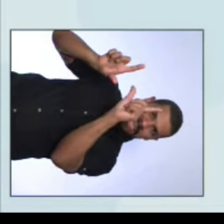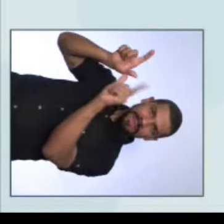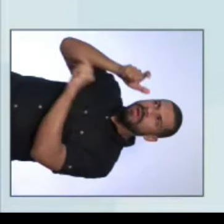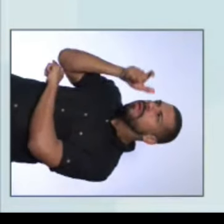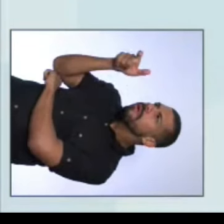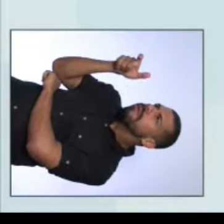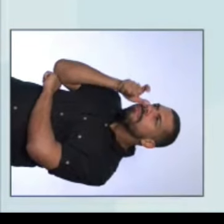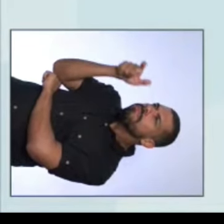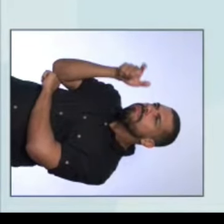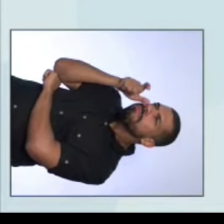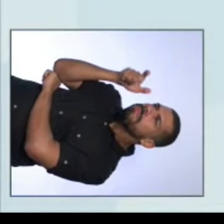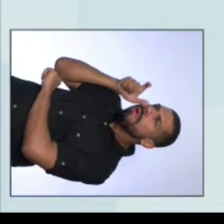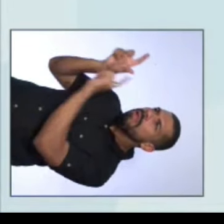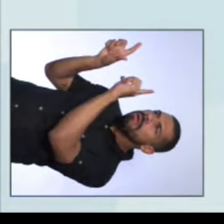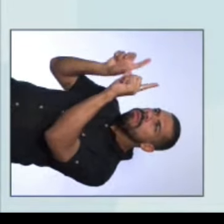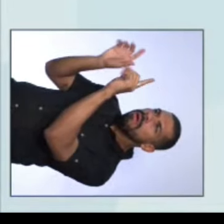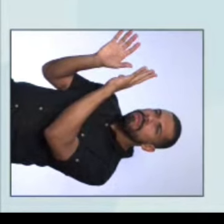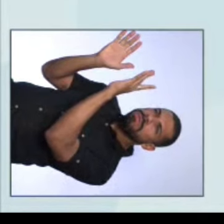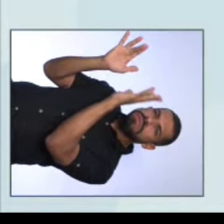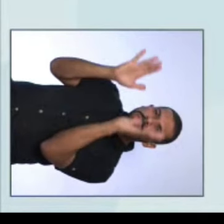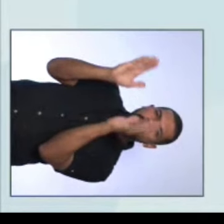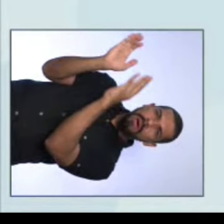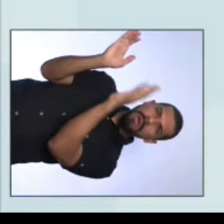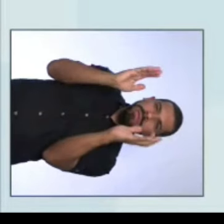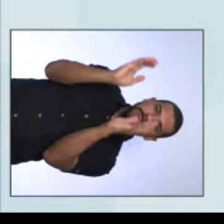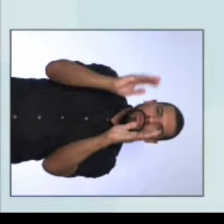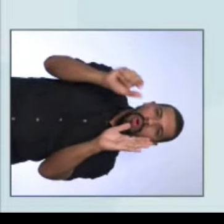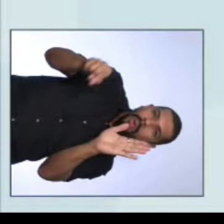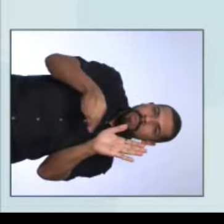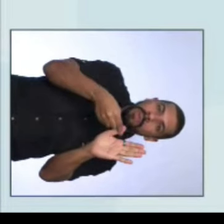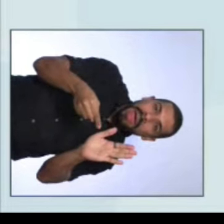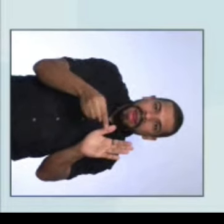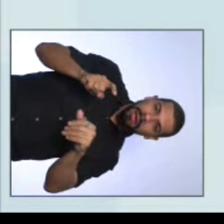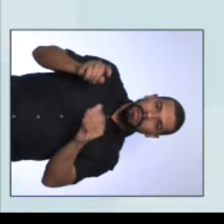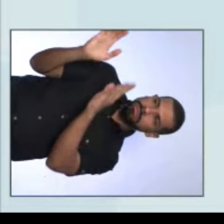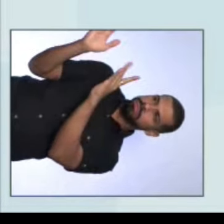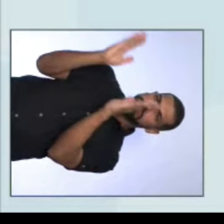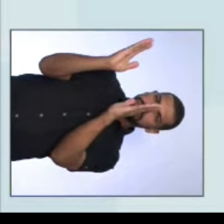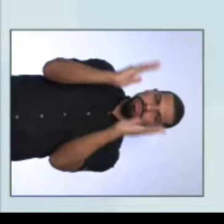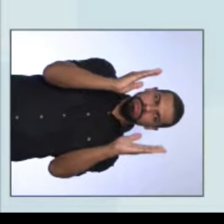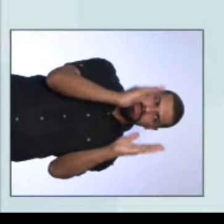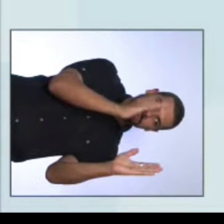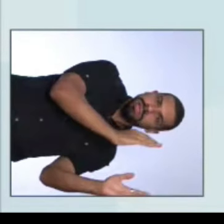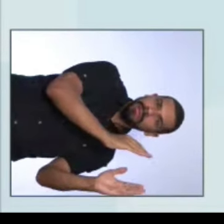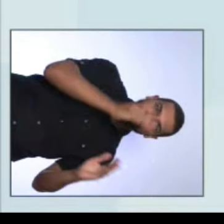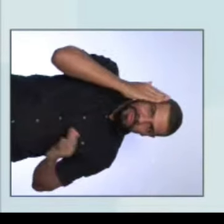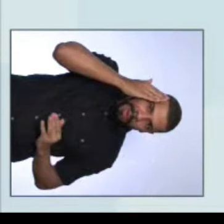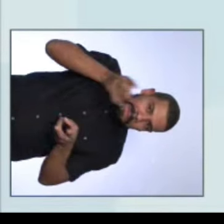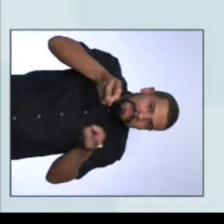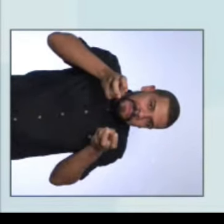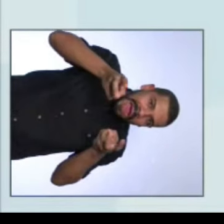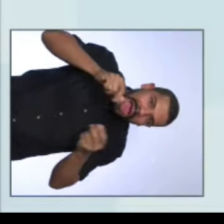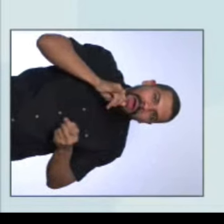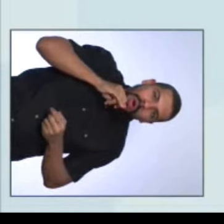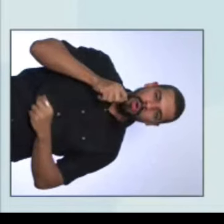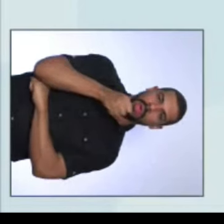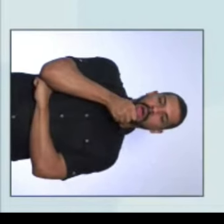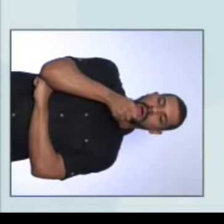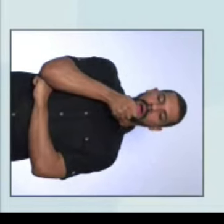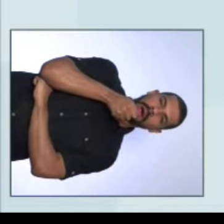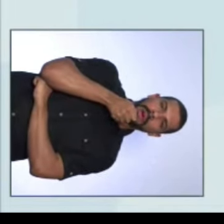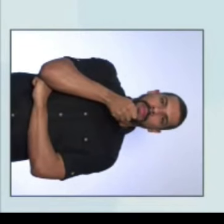né? Ele é aquela primeiro bloco, né? A primeira parte do jornal em que você percebe que tem lá o apresentador